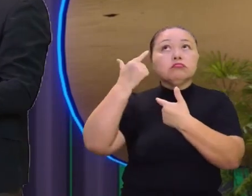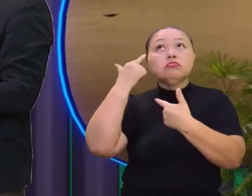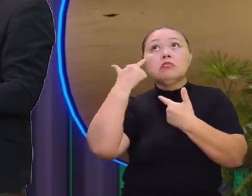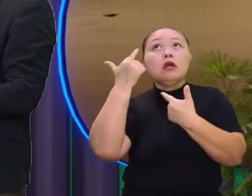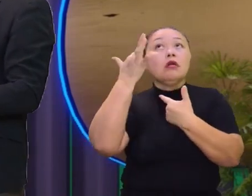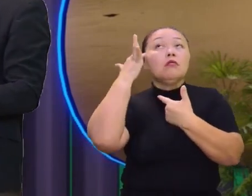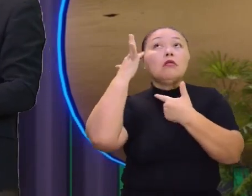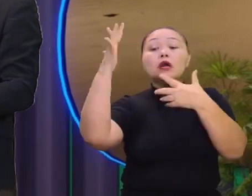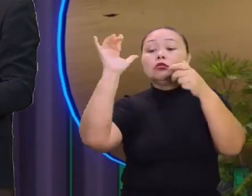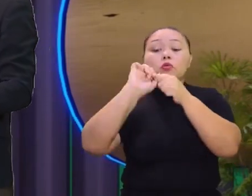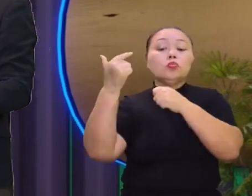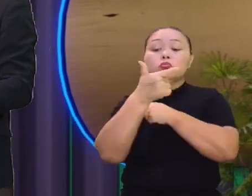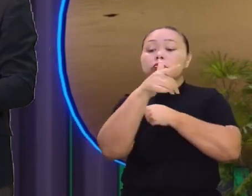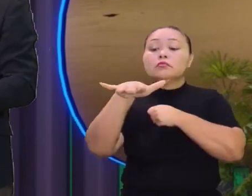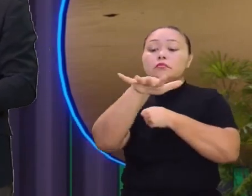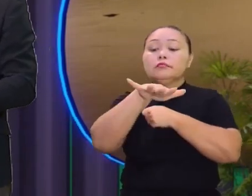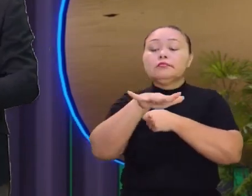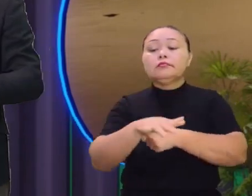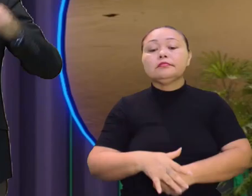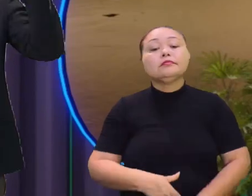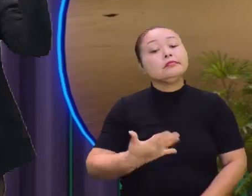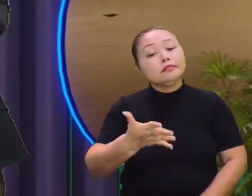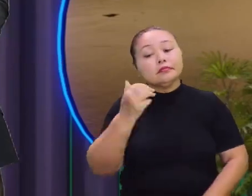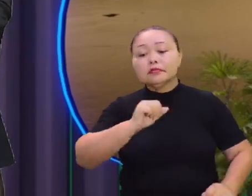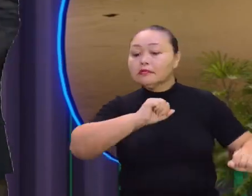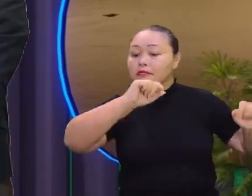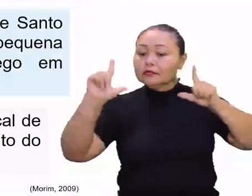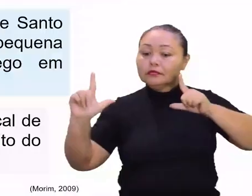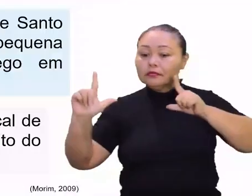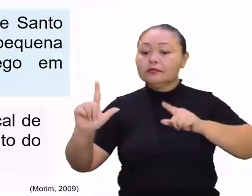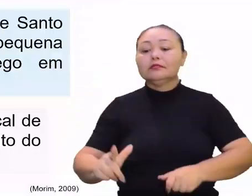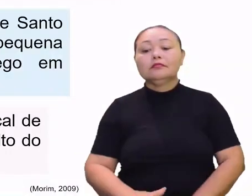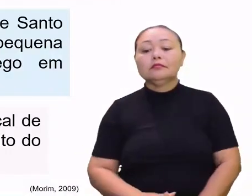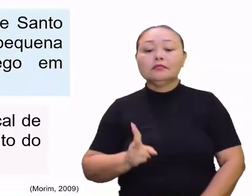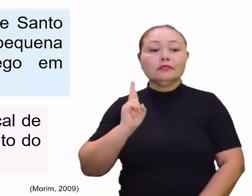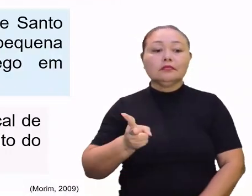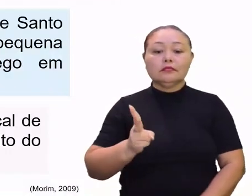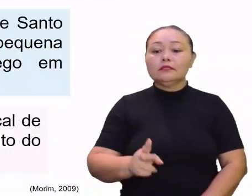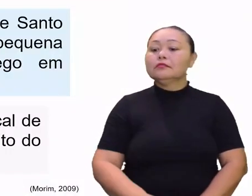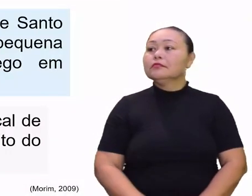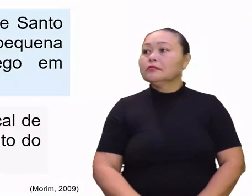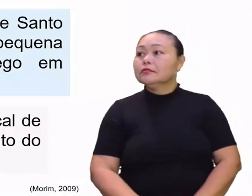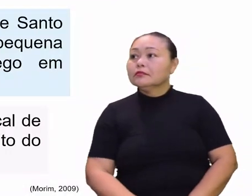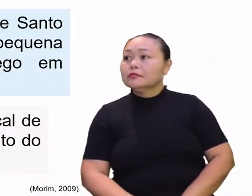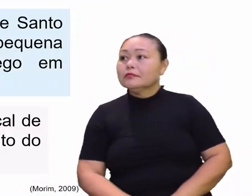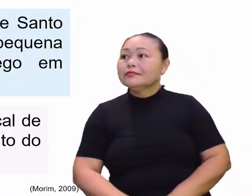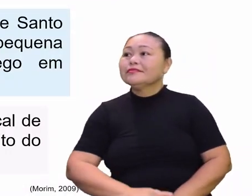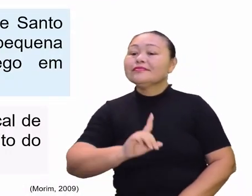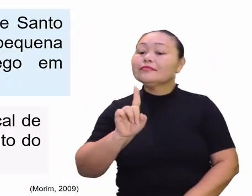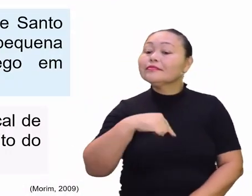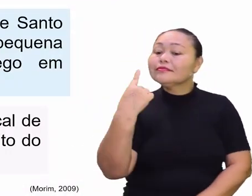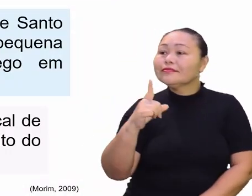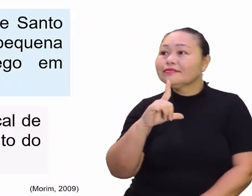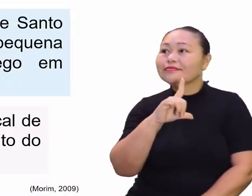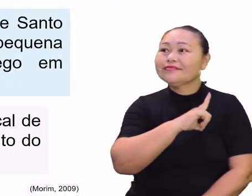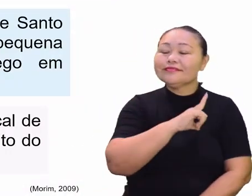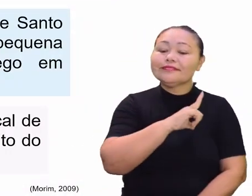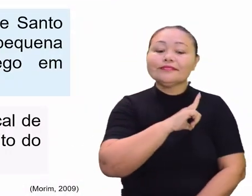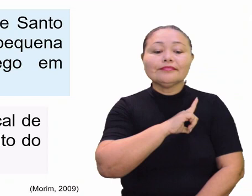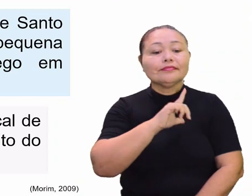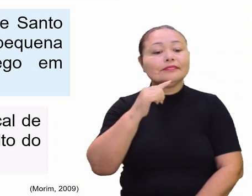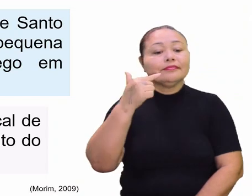outras situações. Exato. É isso? Exato, professor. Então, vamos lá no quadro. Continuando. E aí a gente tem aí, ó,